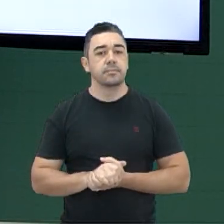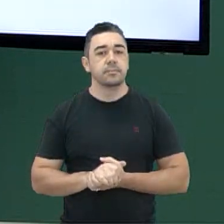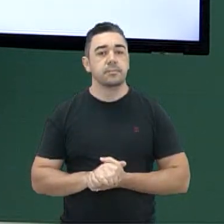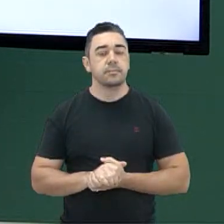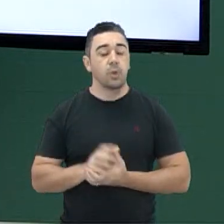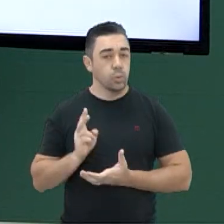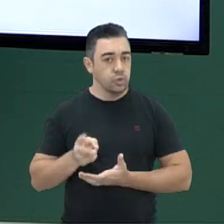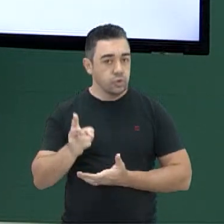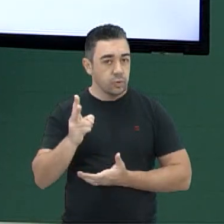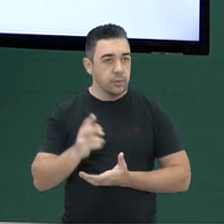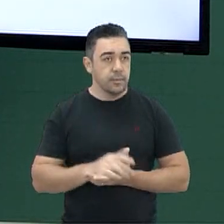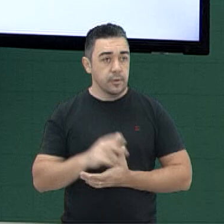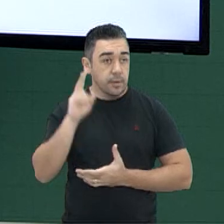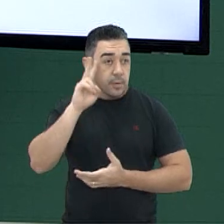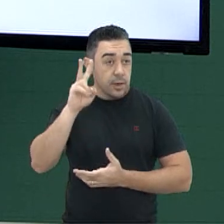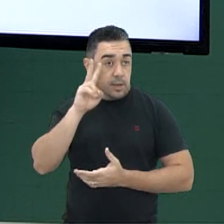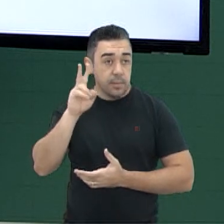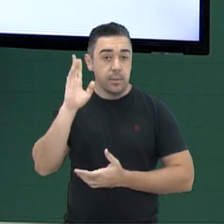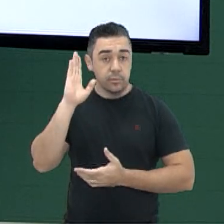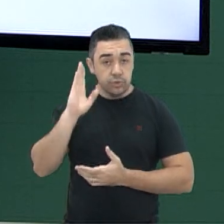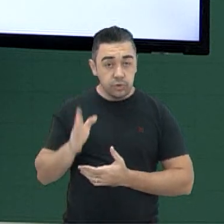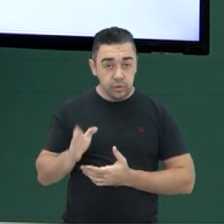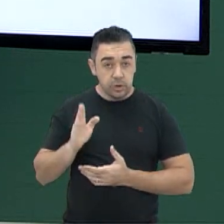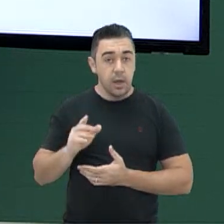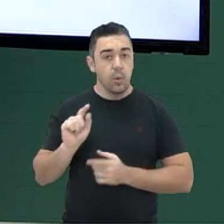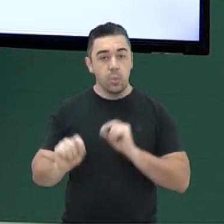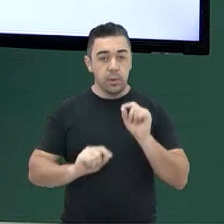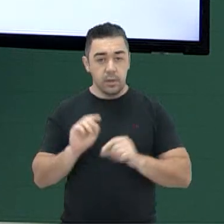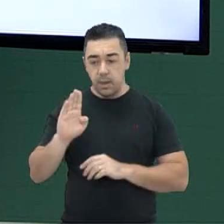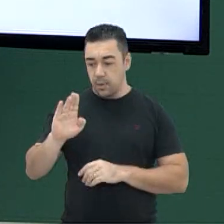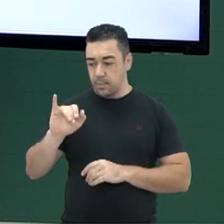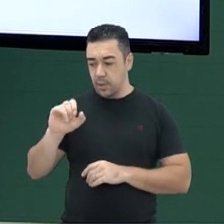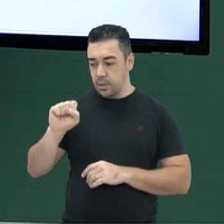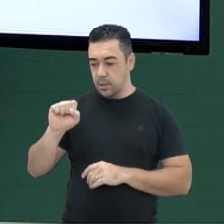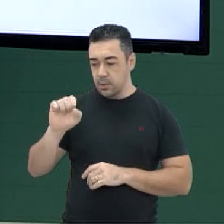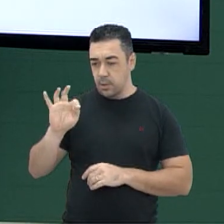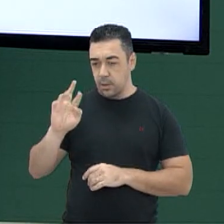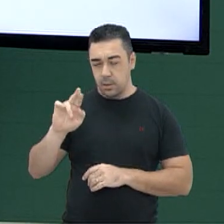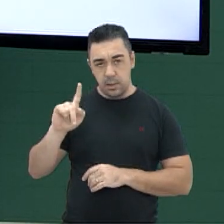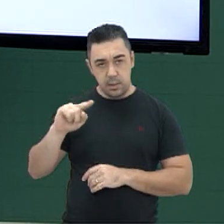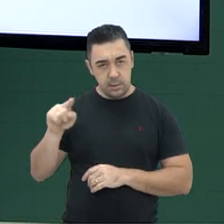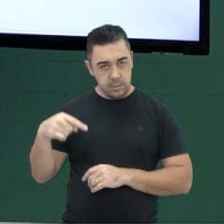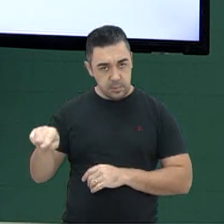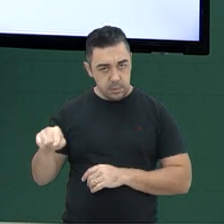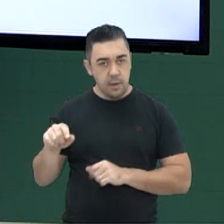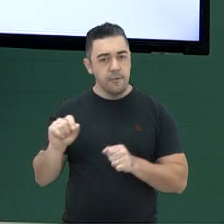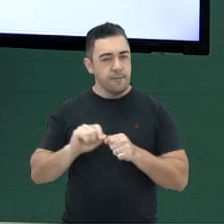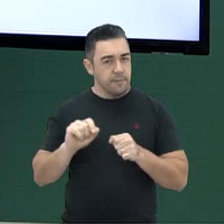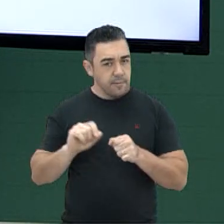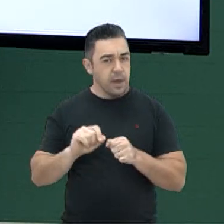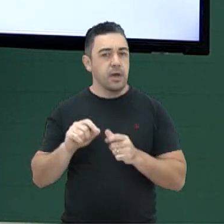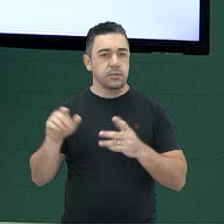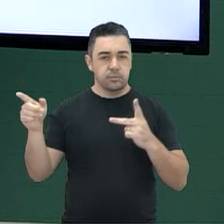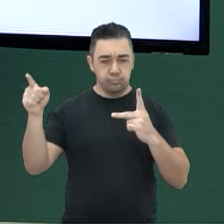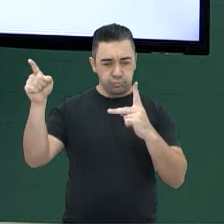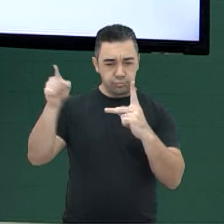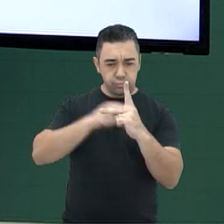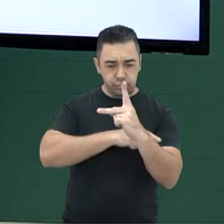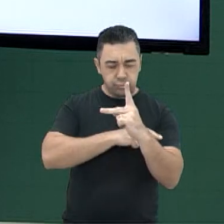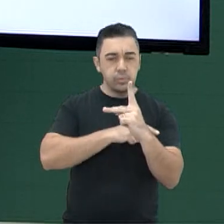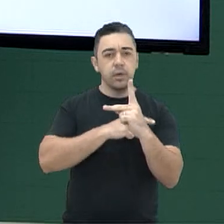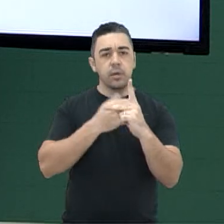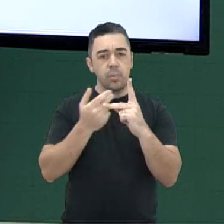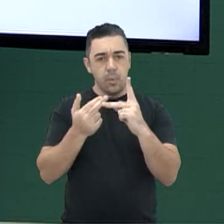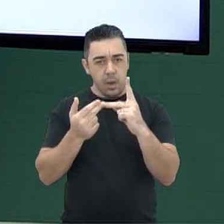lá. Relembramos sobre a bissetriz, o que acontece com ela, né? Que ela faz toda a divisão em